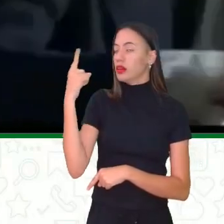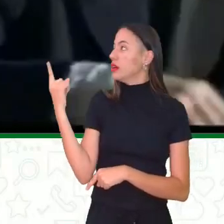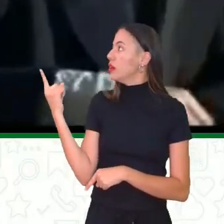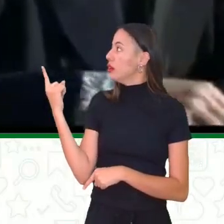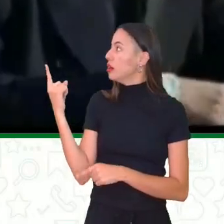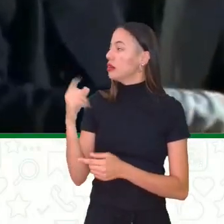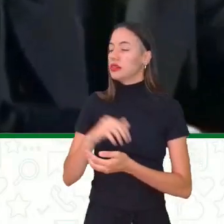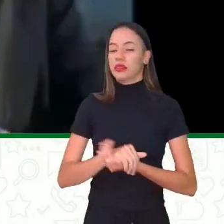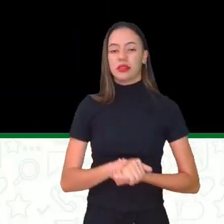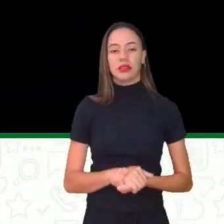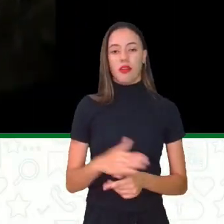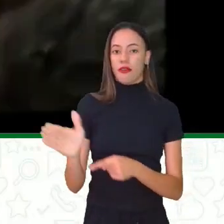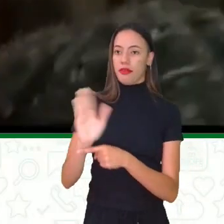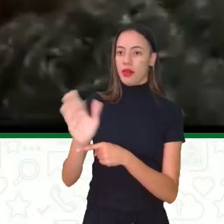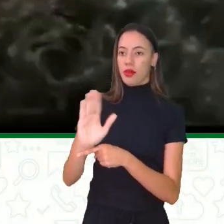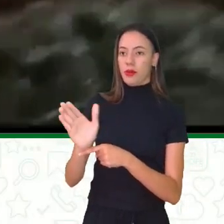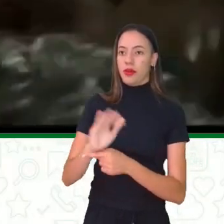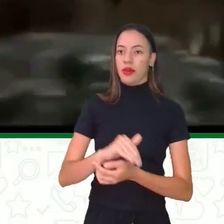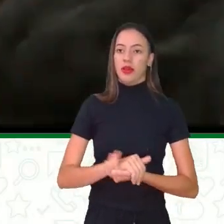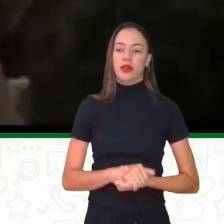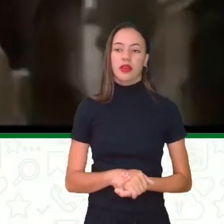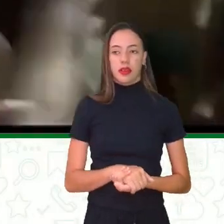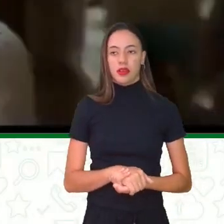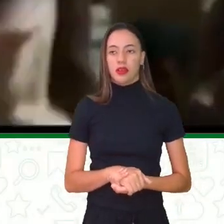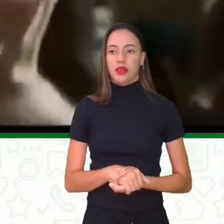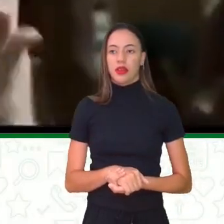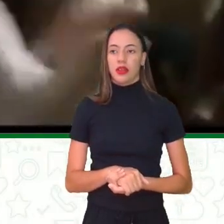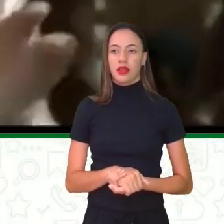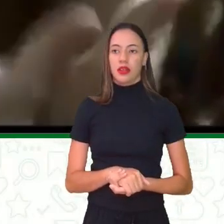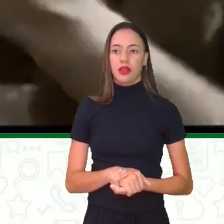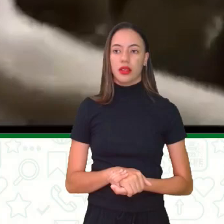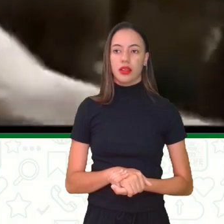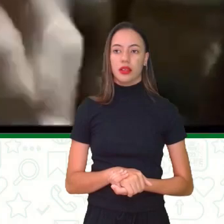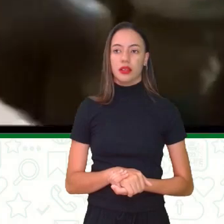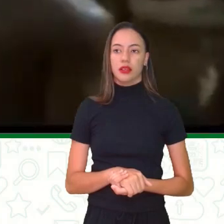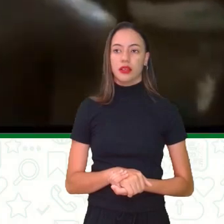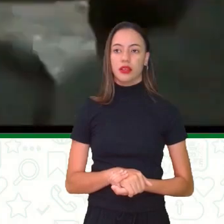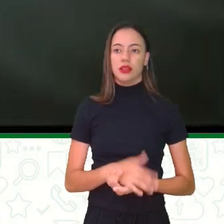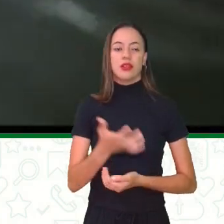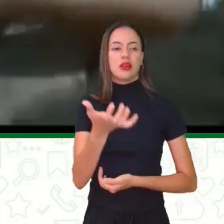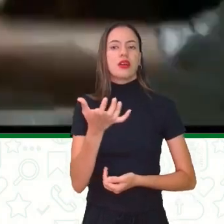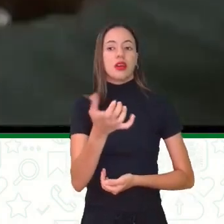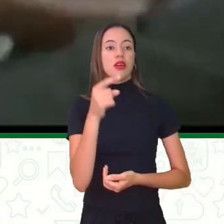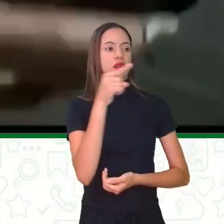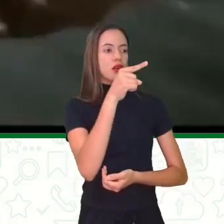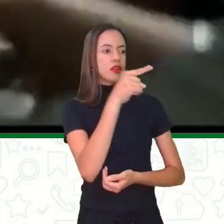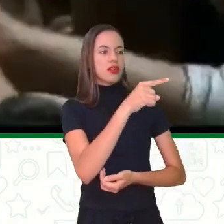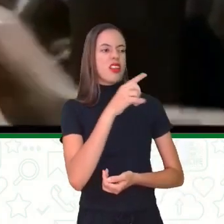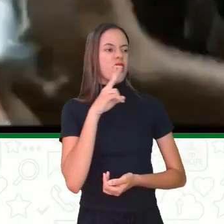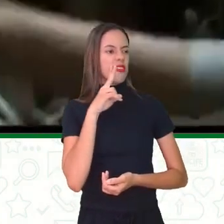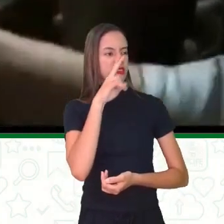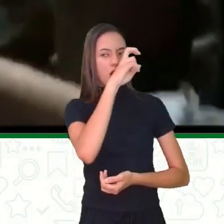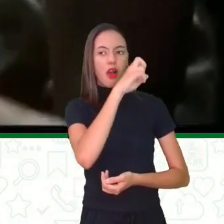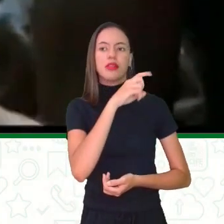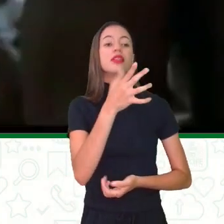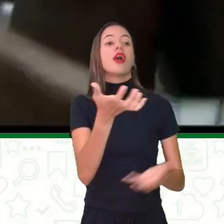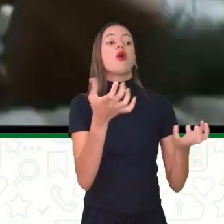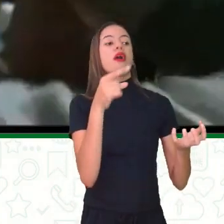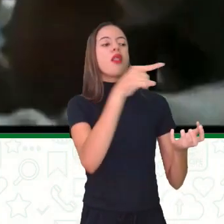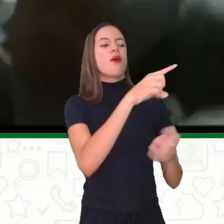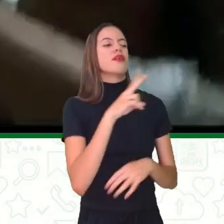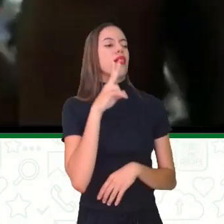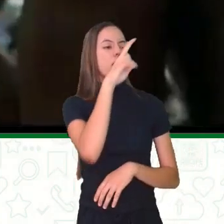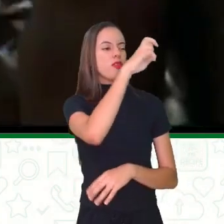ó, filme. Eu quero aquele ali, ó. Esses são fortes. Eu quero